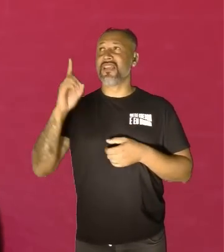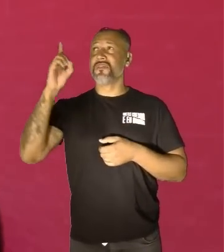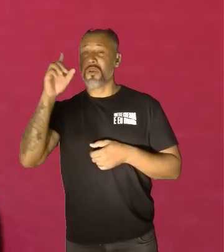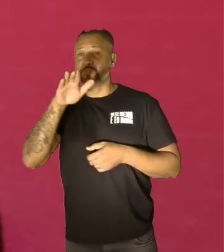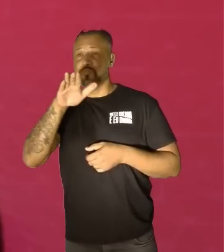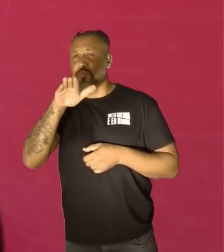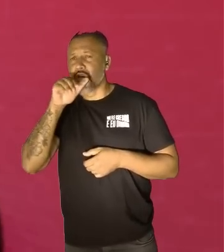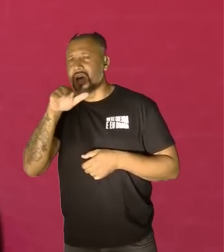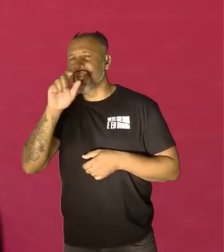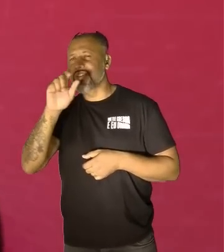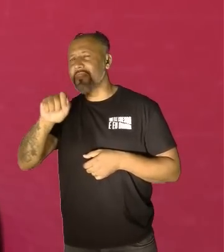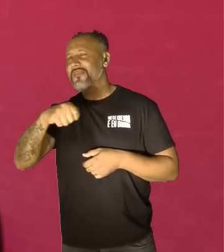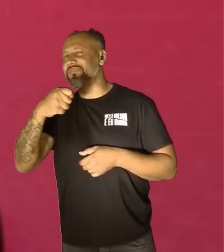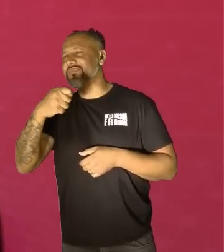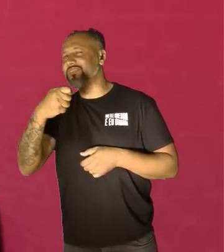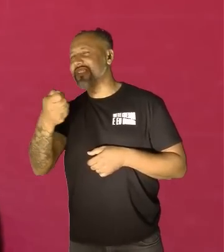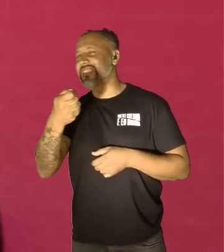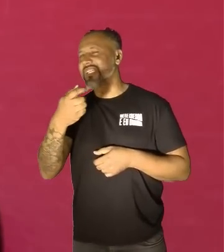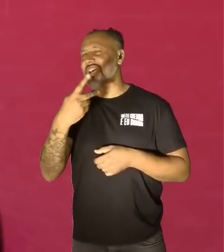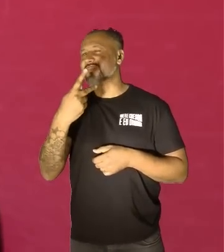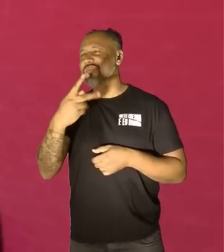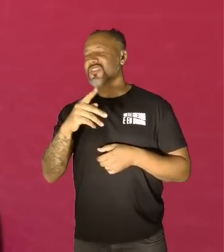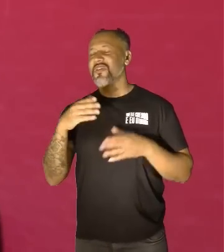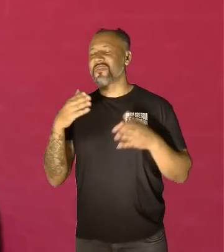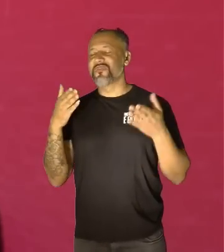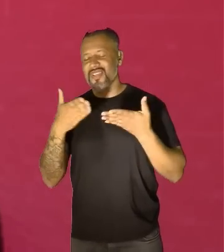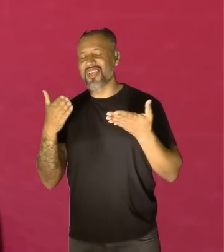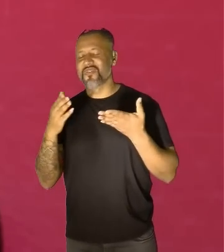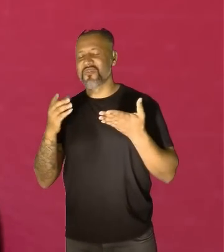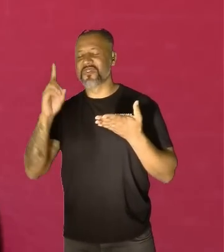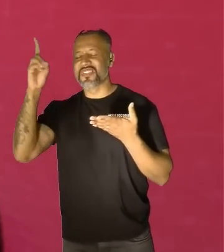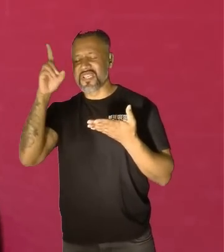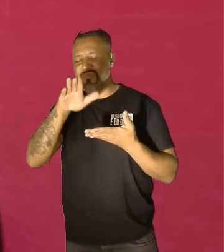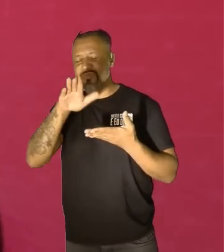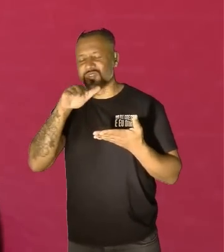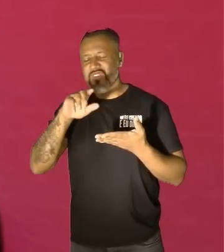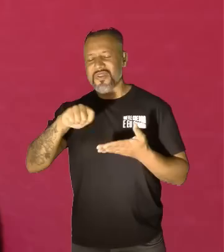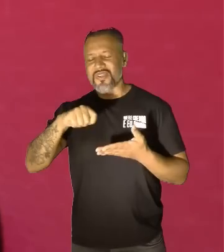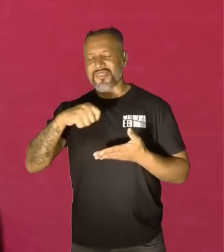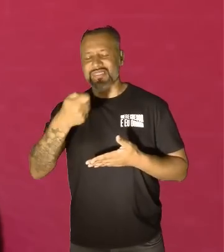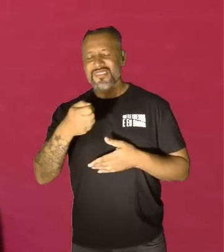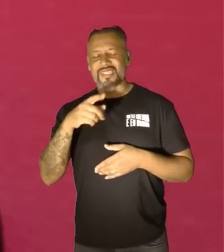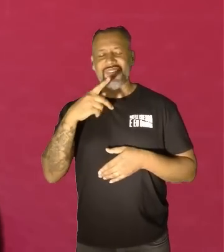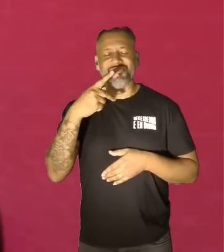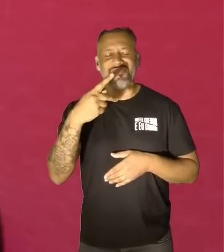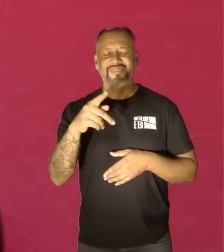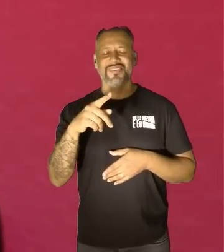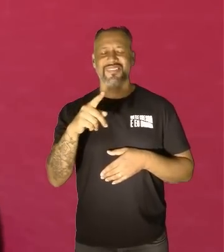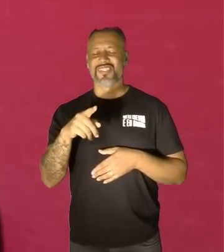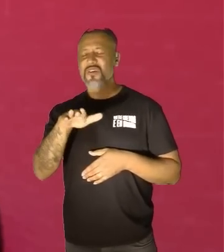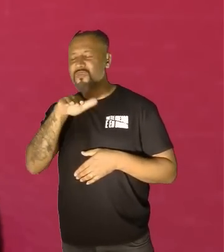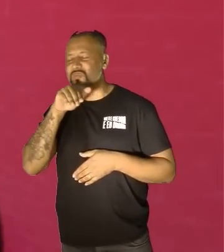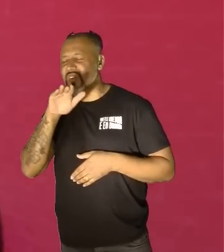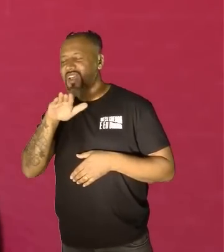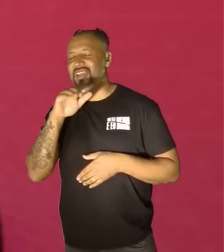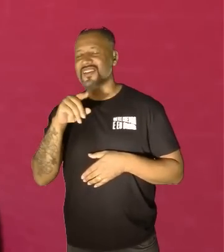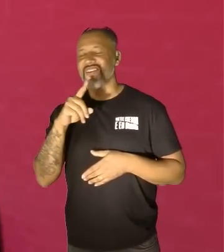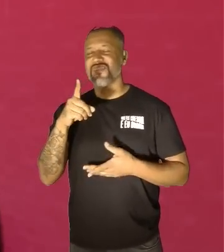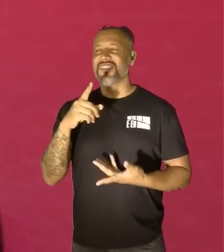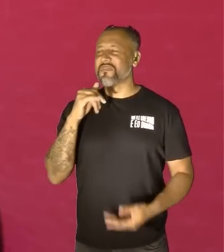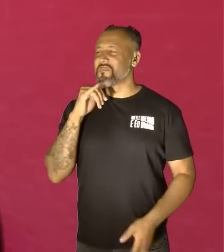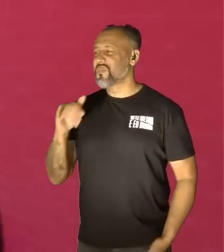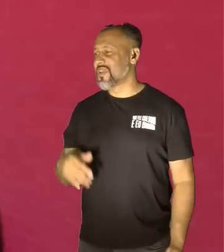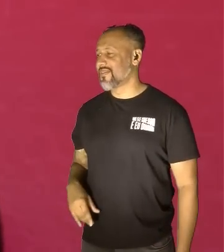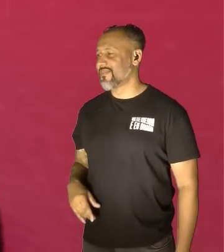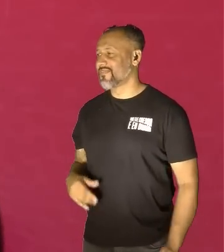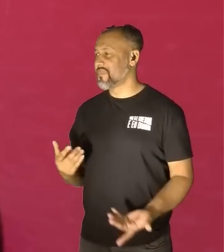Maria, João, Benedito, Antônio, Diego, vem aqui, e você vai dizer, quem é que está falando